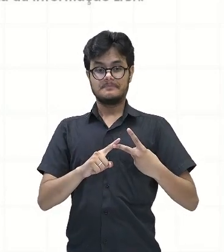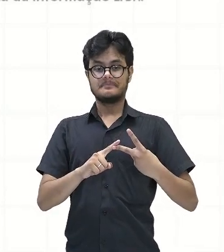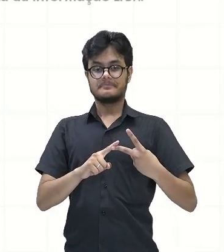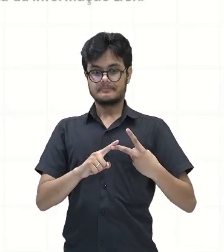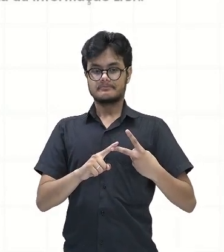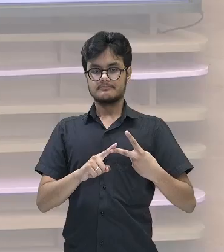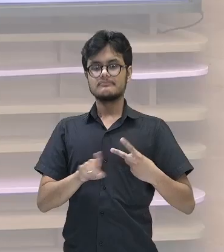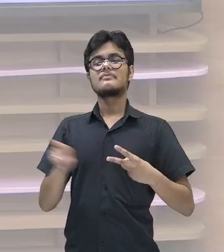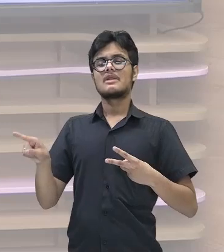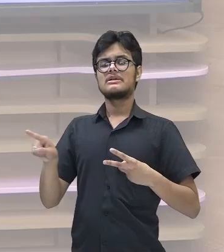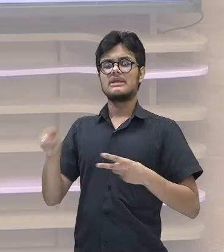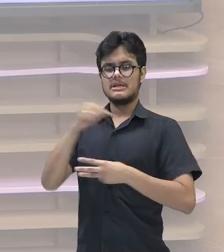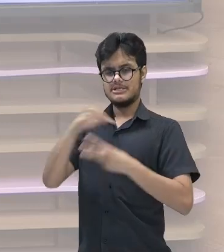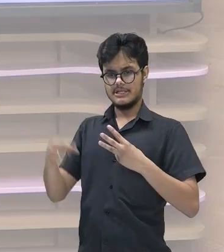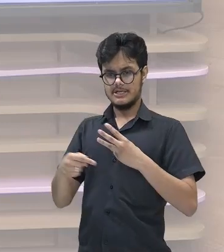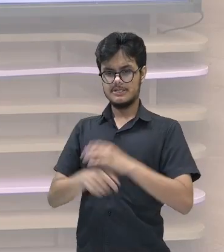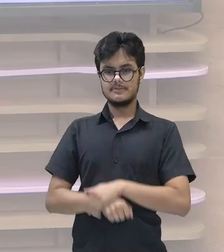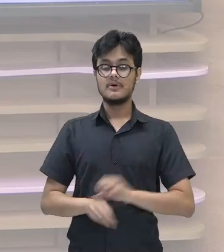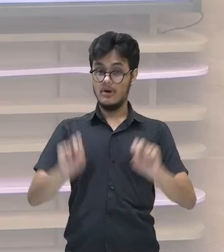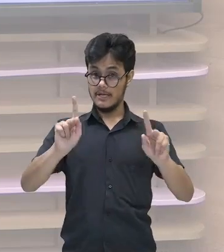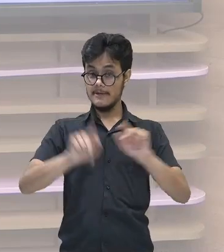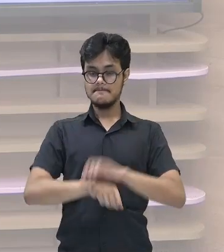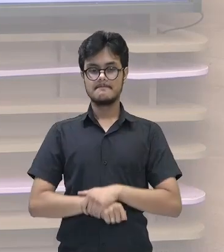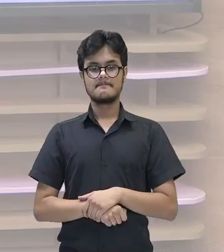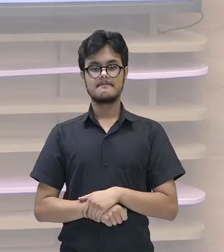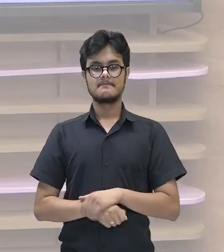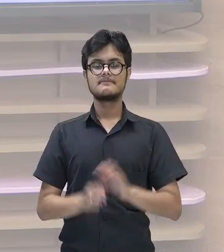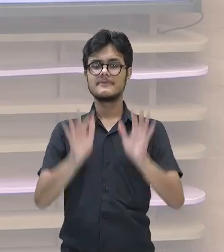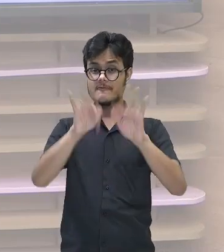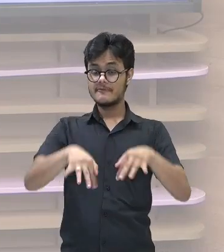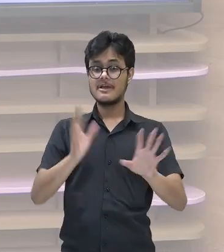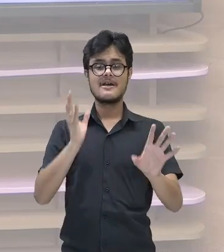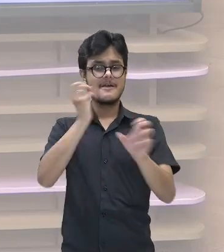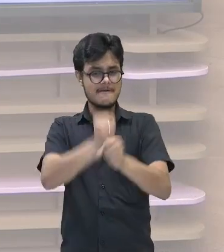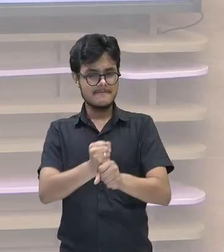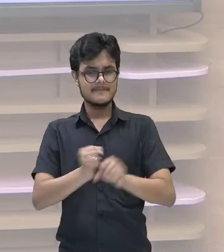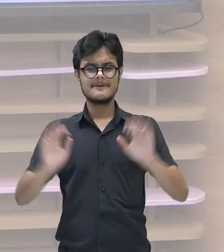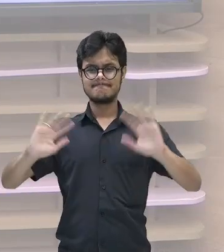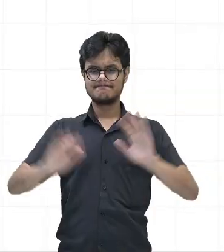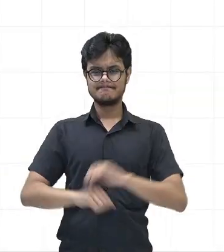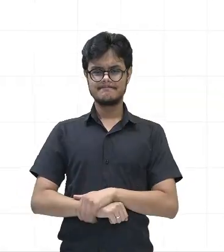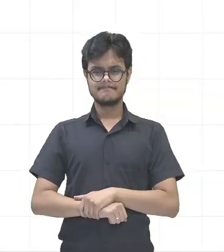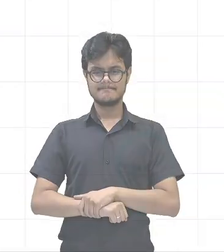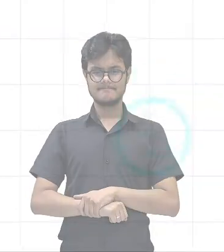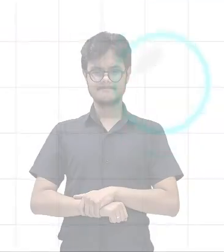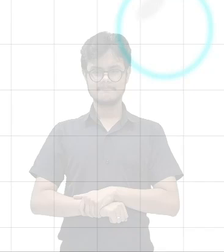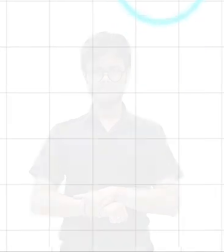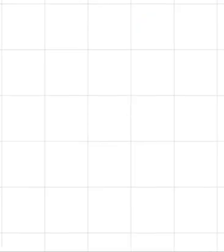Paraguai e a bacia do Parnaíba, certo? E assim finalizamos a nossa revisão.